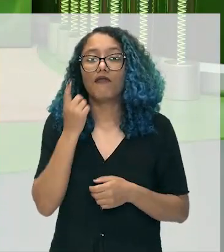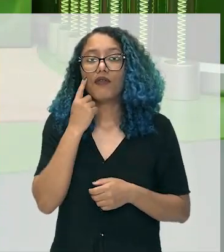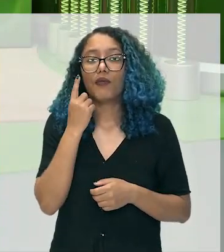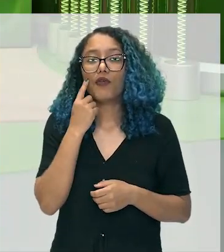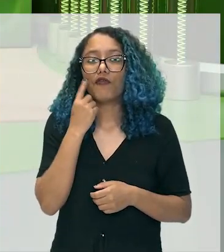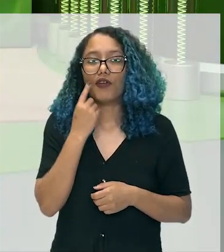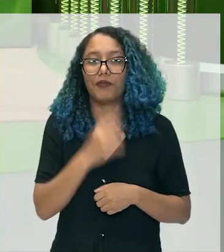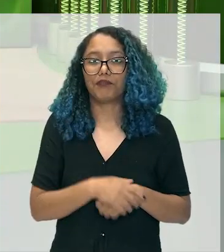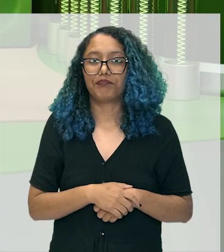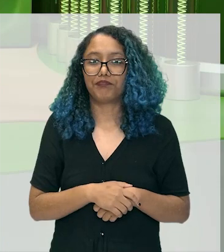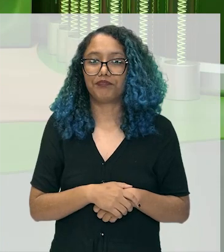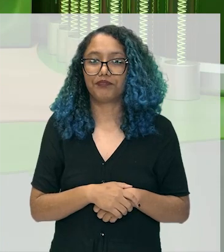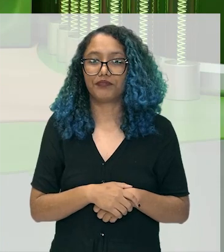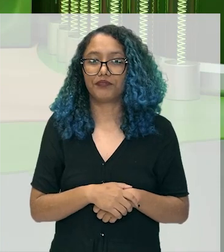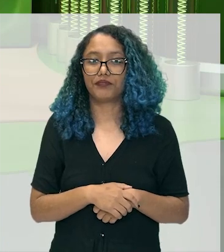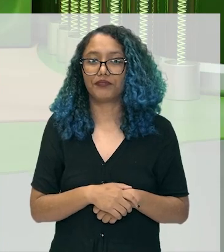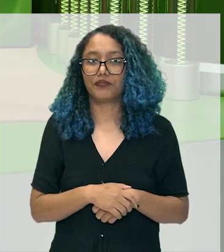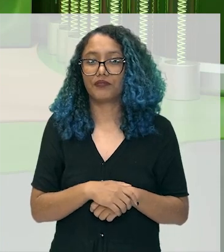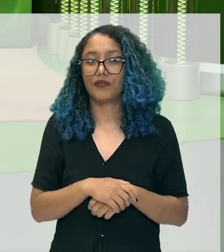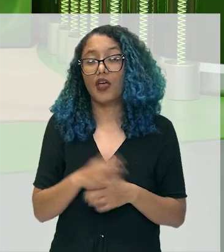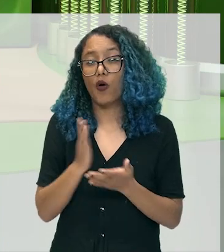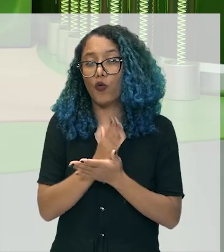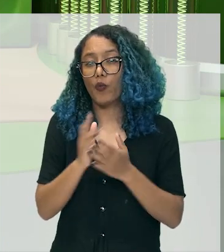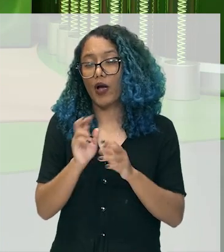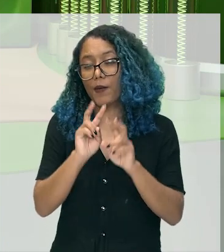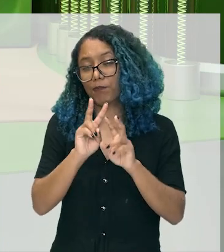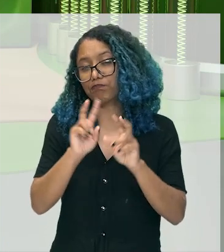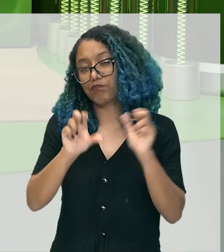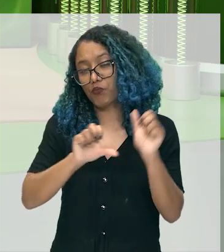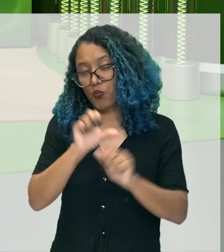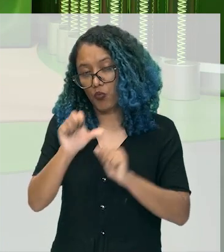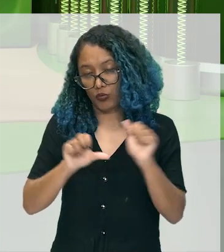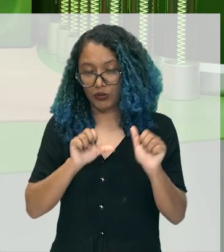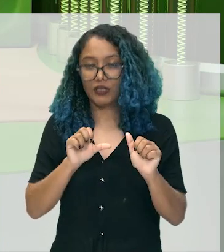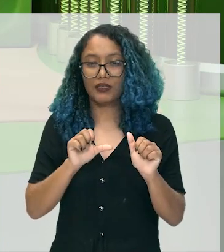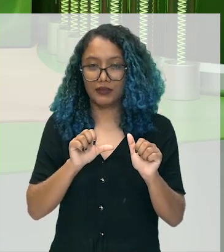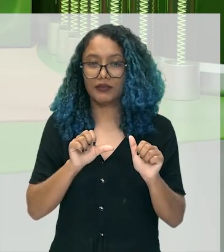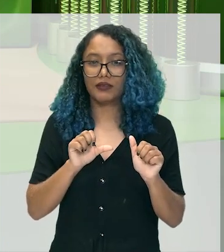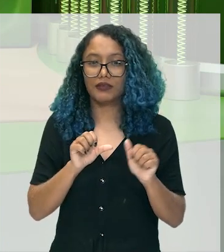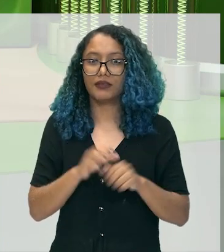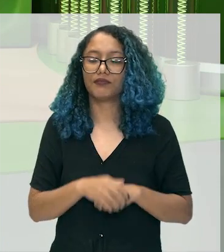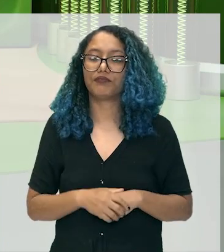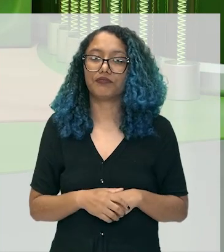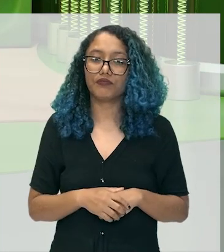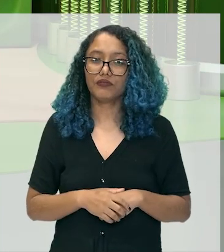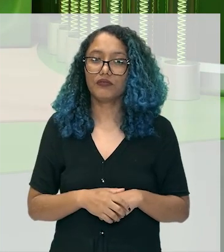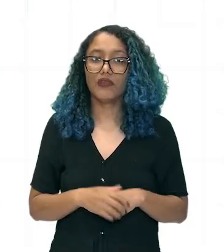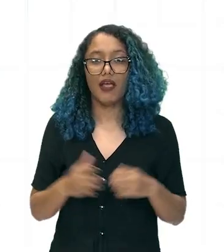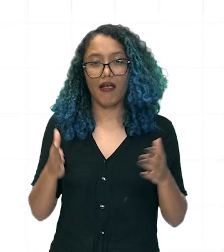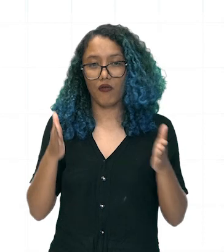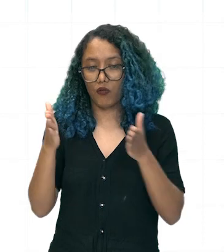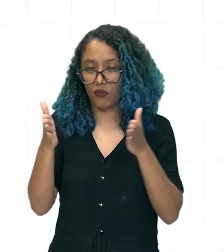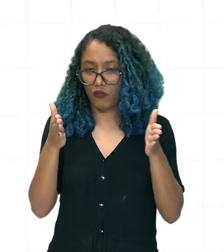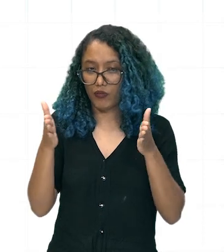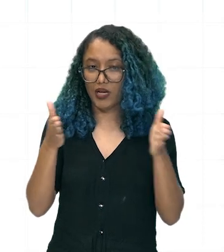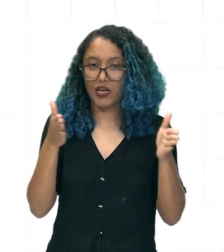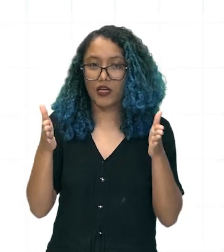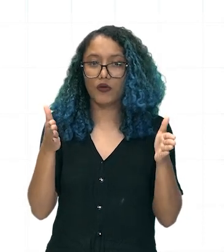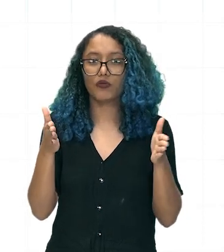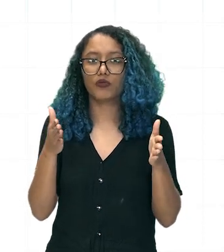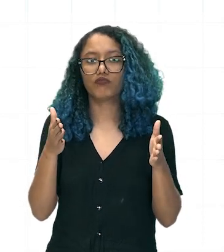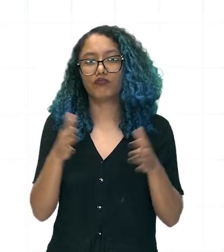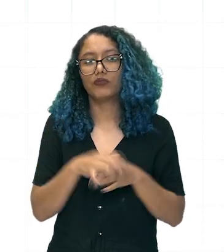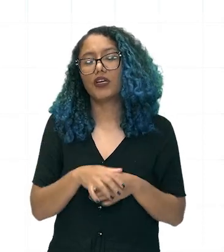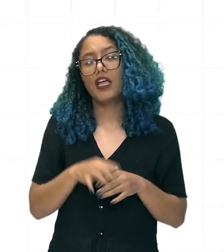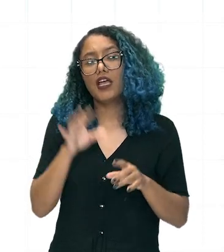mudanças climáticas, né, que são alterações de longo prazo que afetam os padrões climáticos,